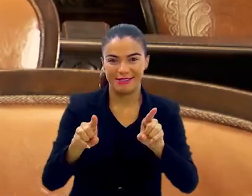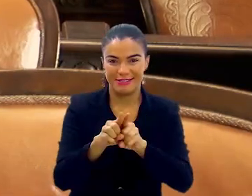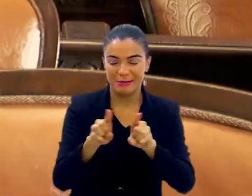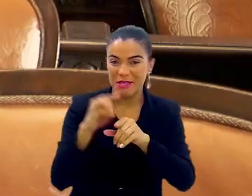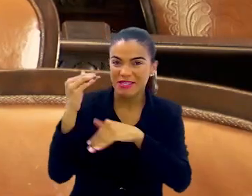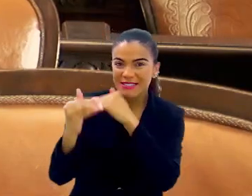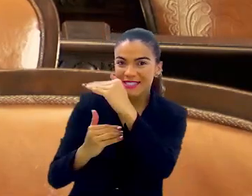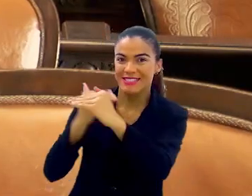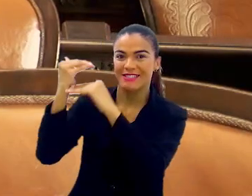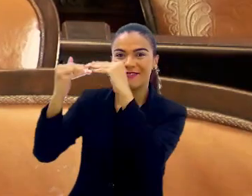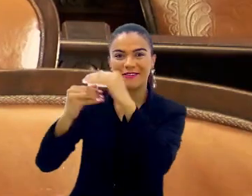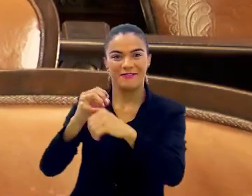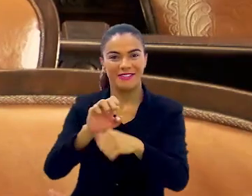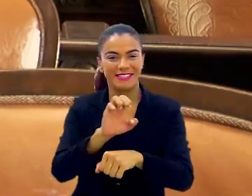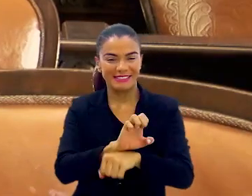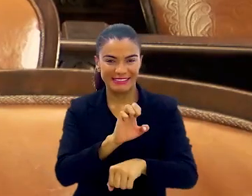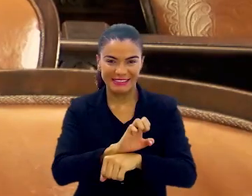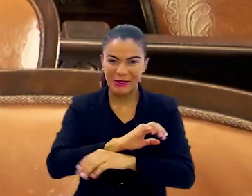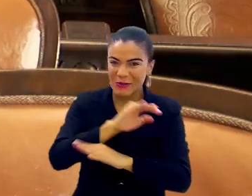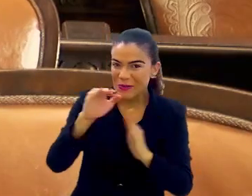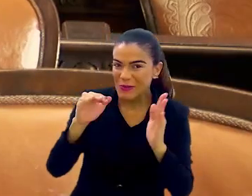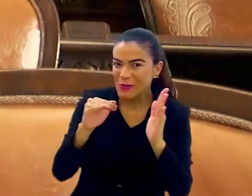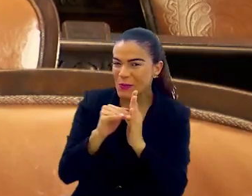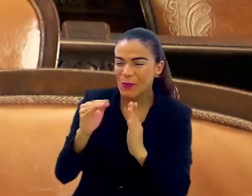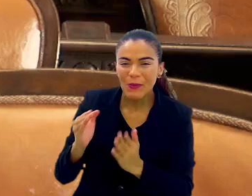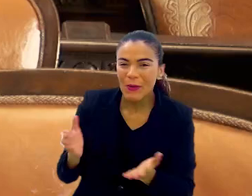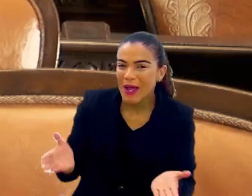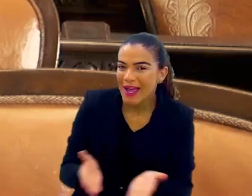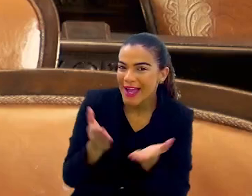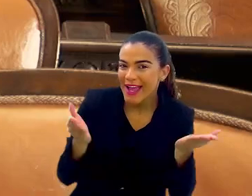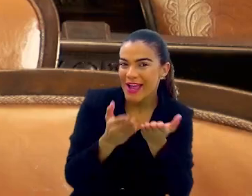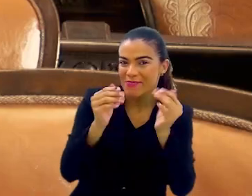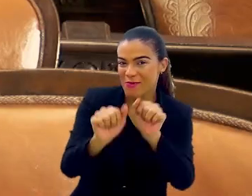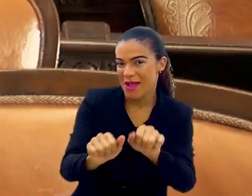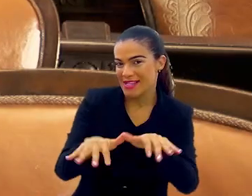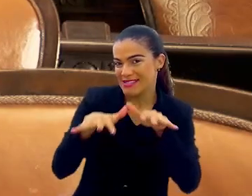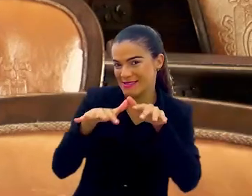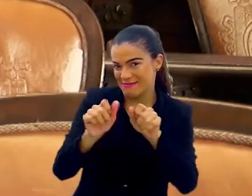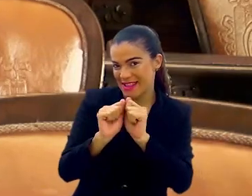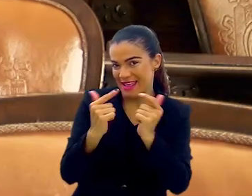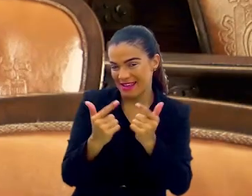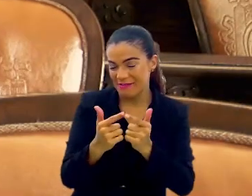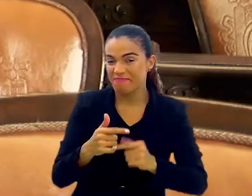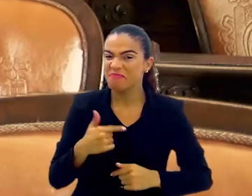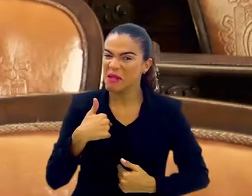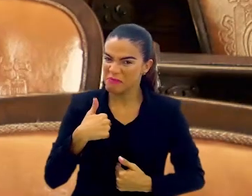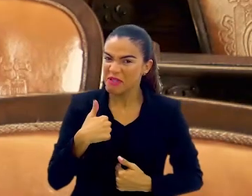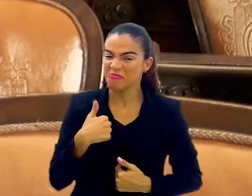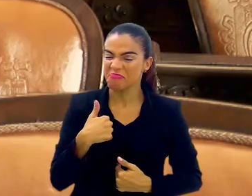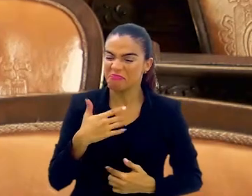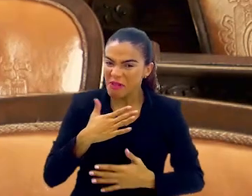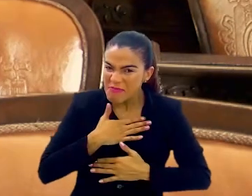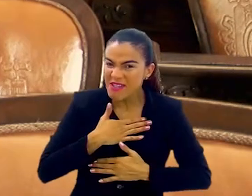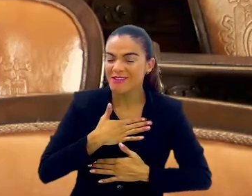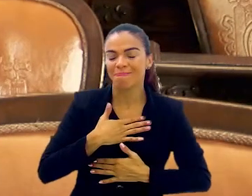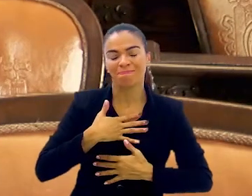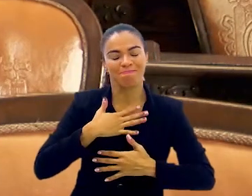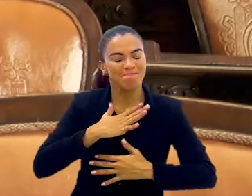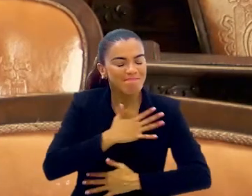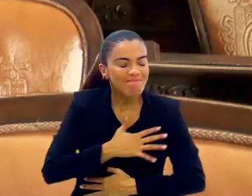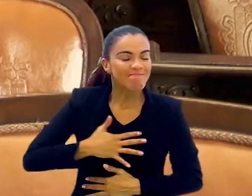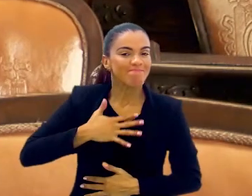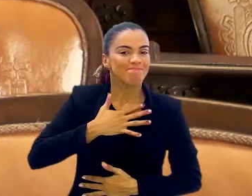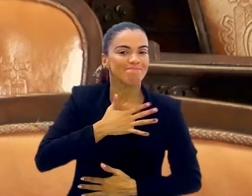processo do desenvolvimento do Estado, tudo isso com a influência de um legislativo. Para mim foi muito,